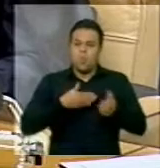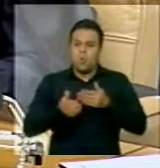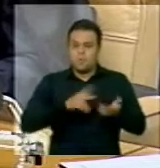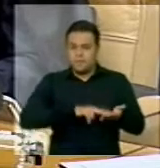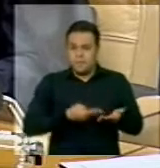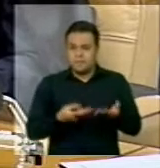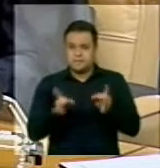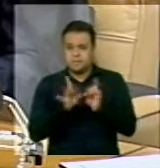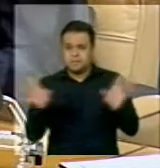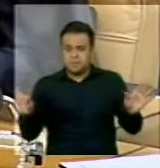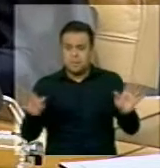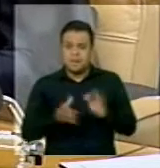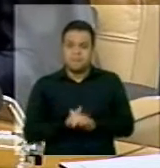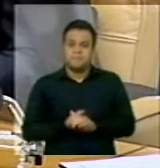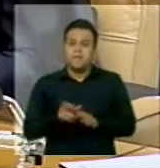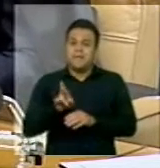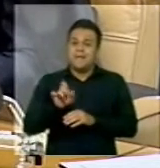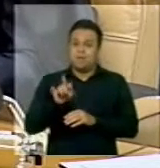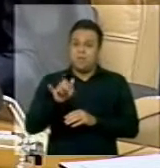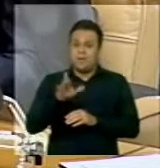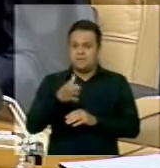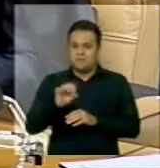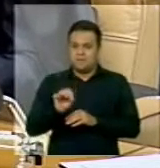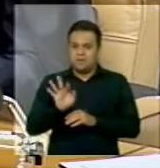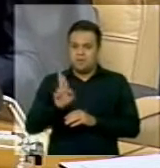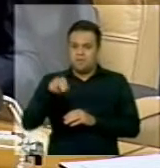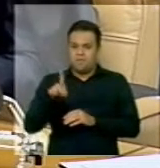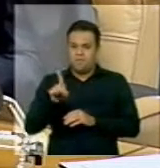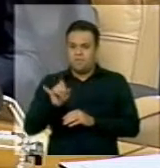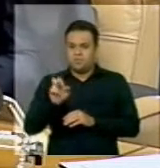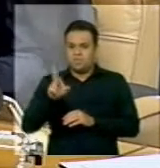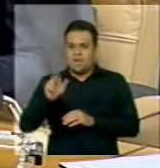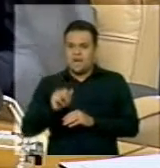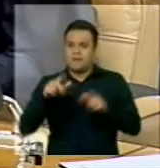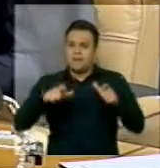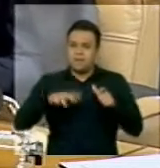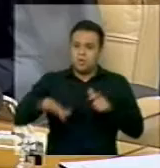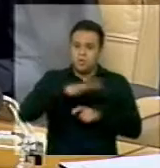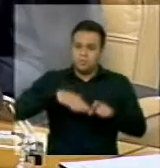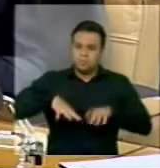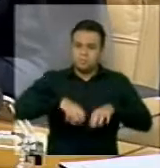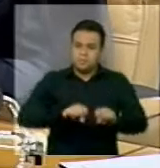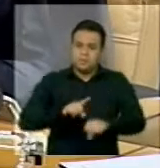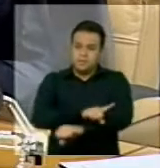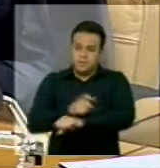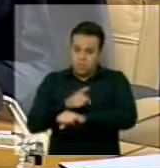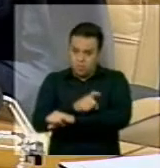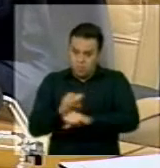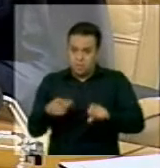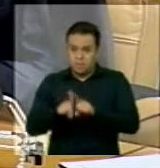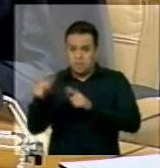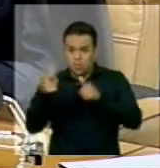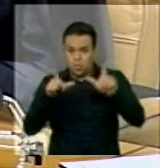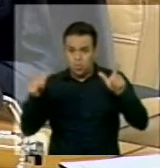permita a regularização fundiária das terras ocupadas por quilombolas e outras comunidades tradicionais